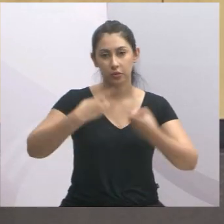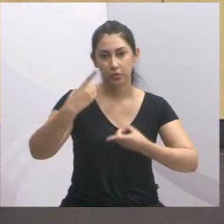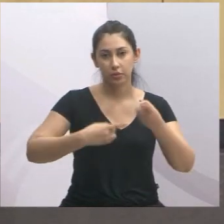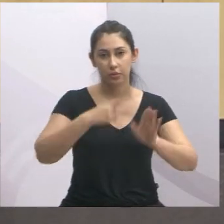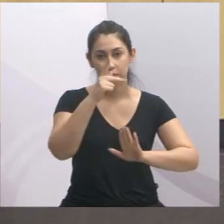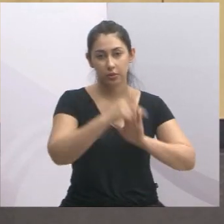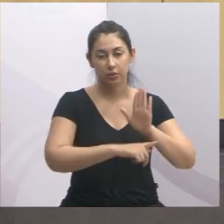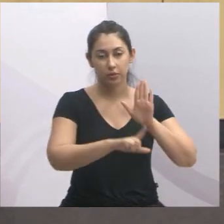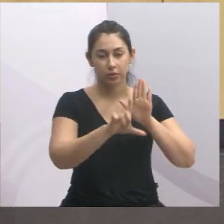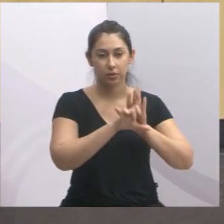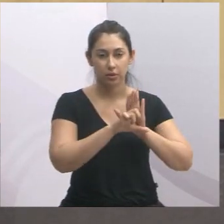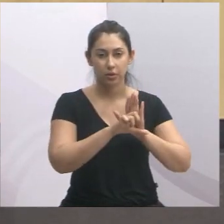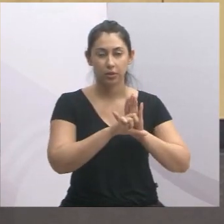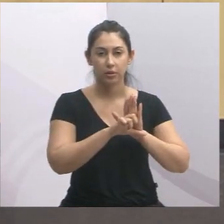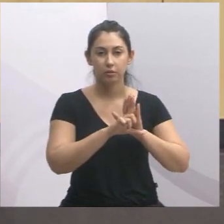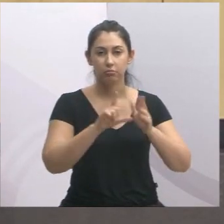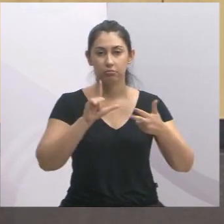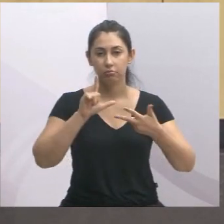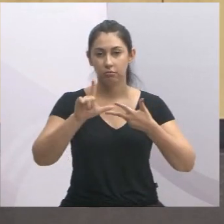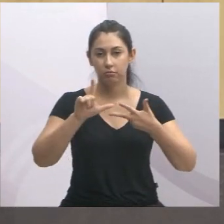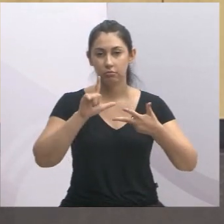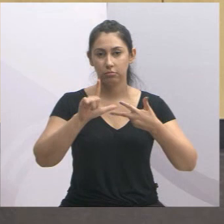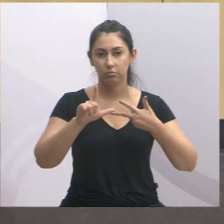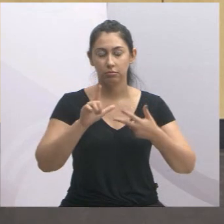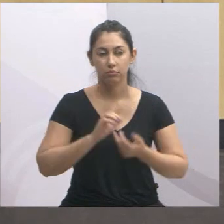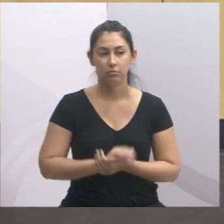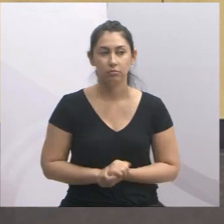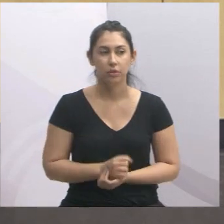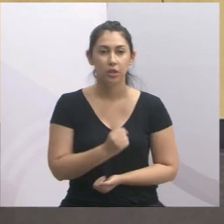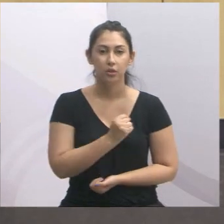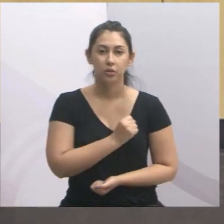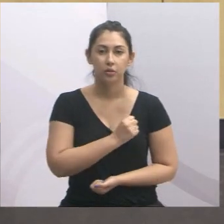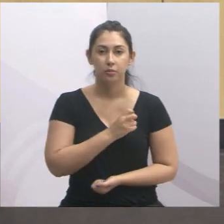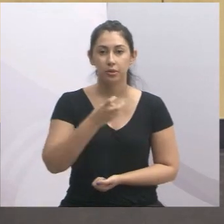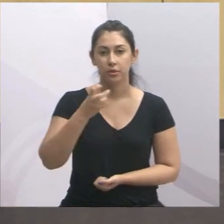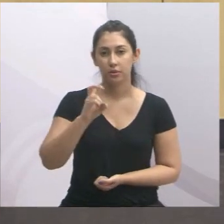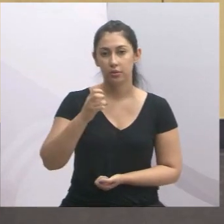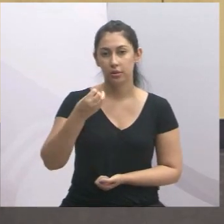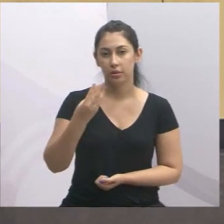Discussão única do projeto de lei do Legislativo número